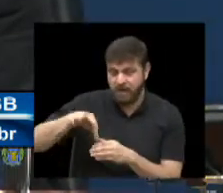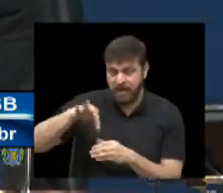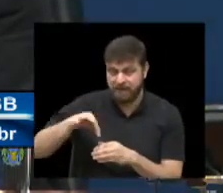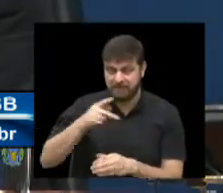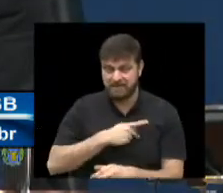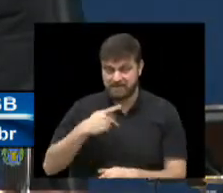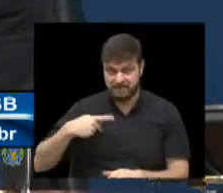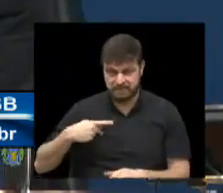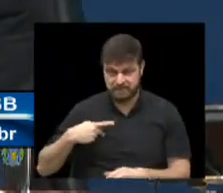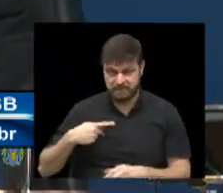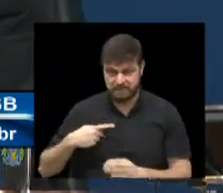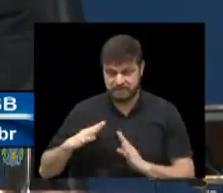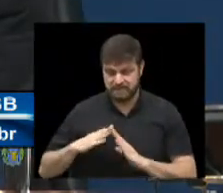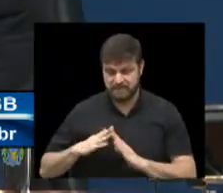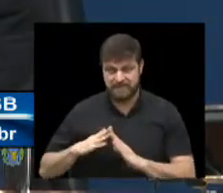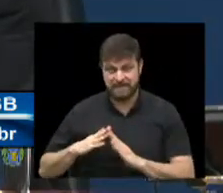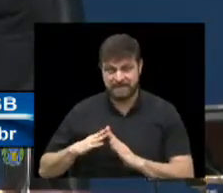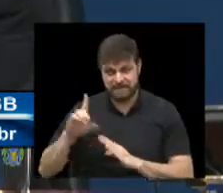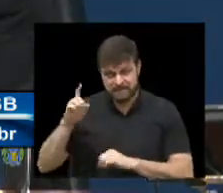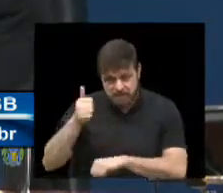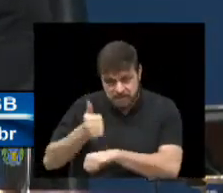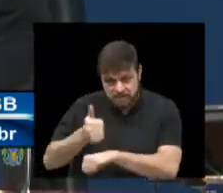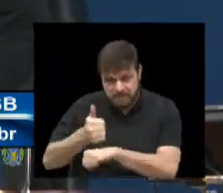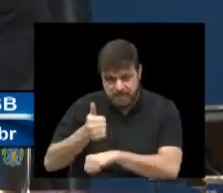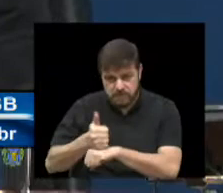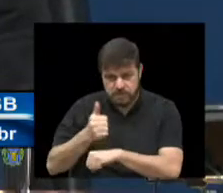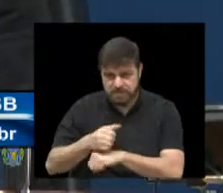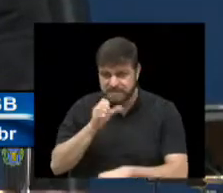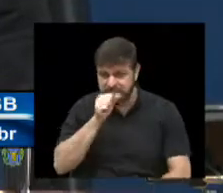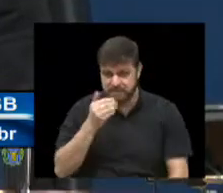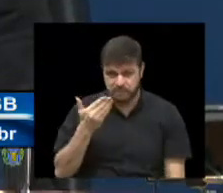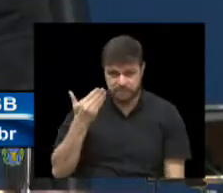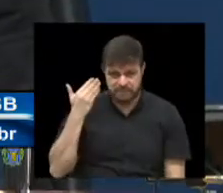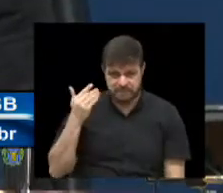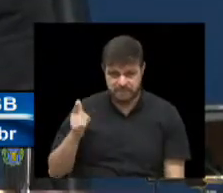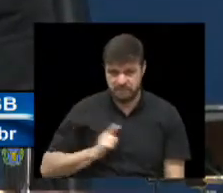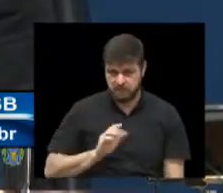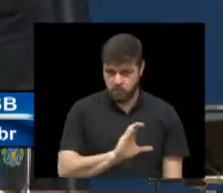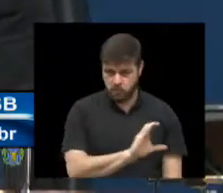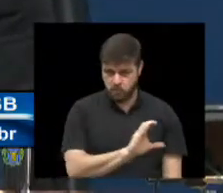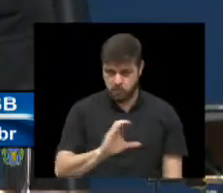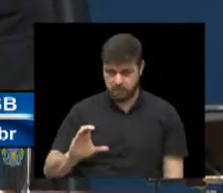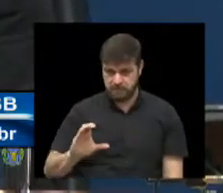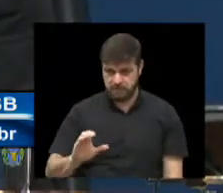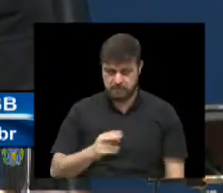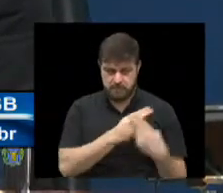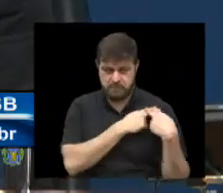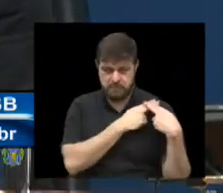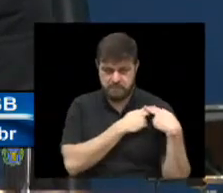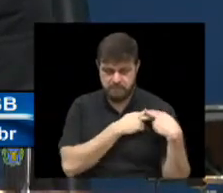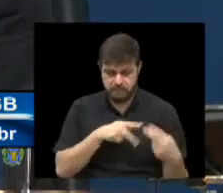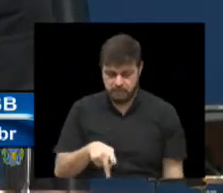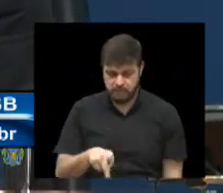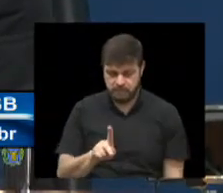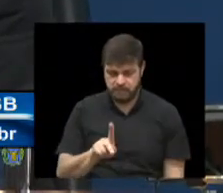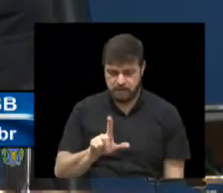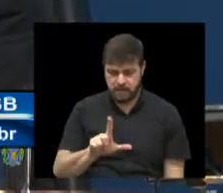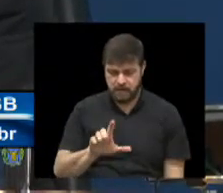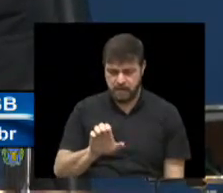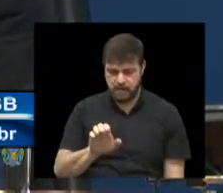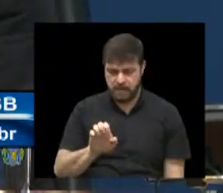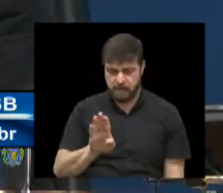na Igreja Batista das Nações, no último sábado, coordenado pelo apóstolo Cleberson Reale Brandão,